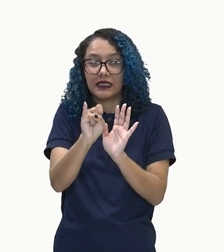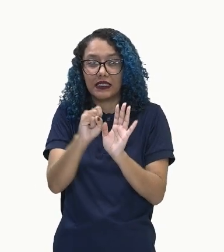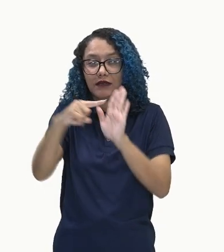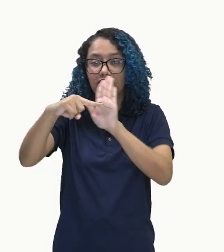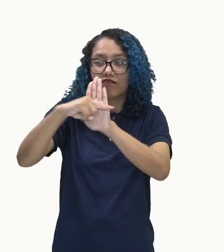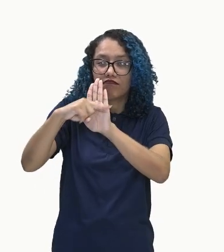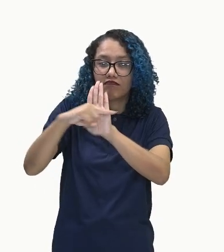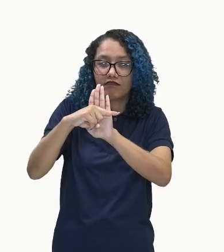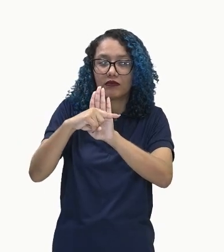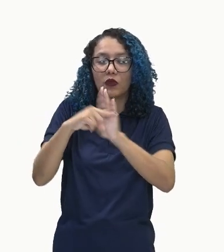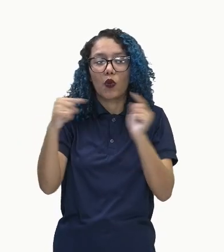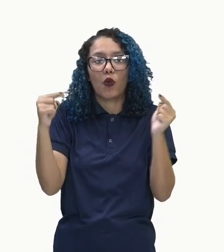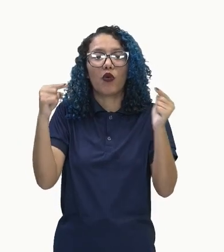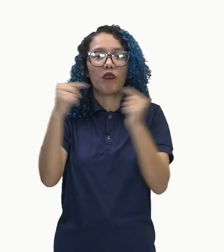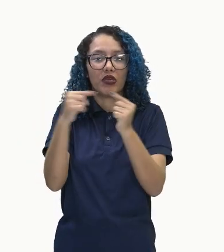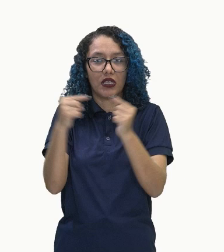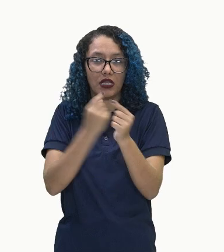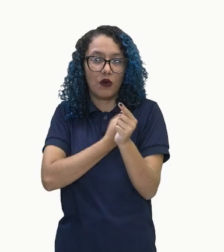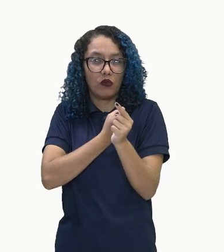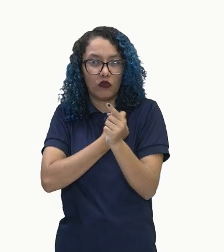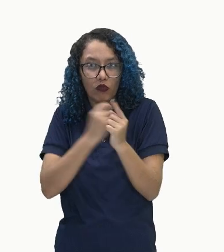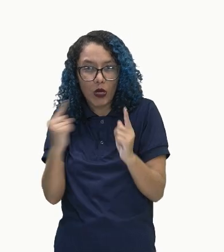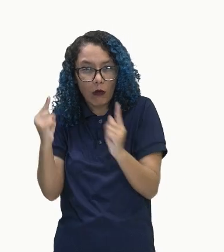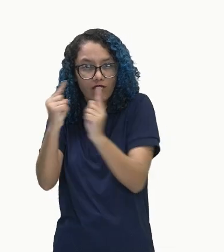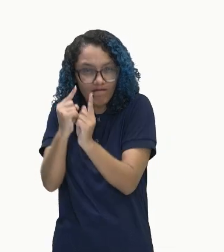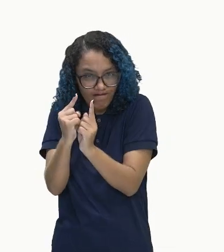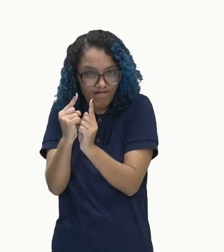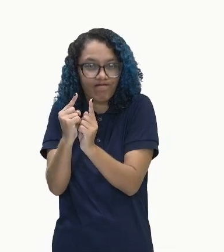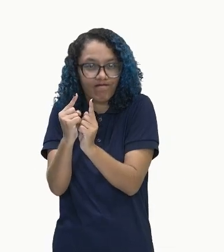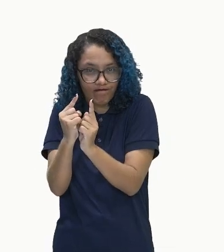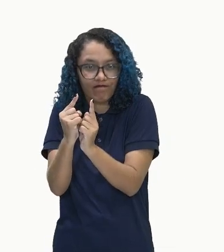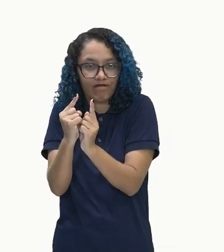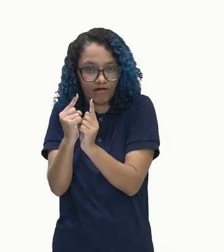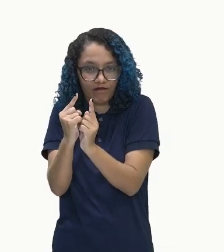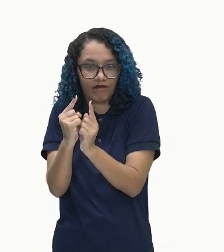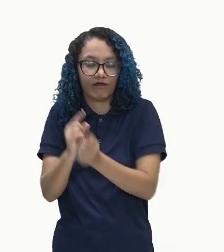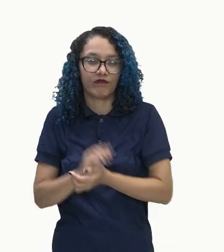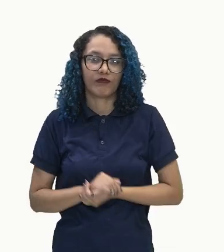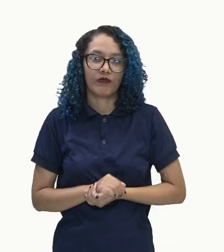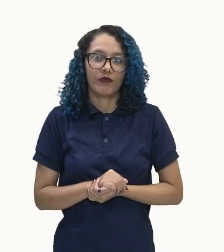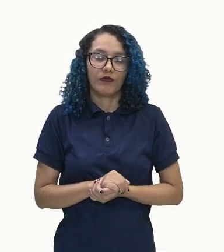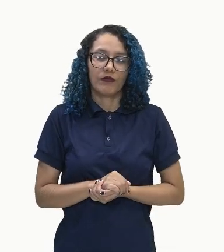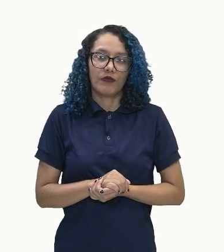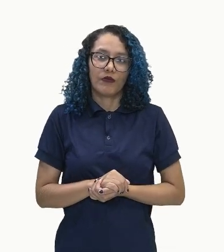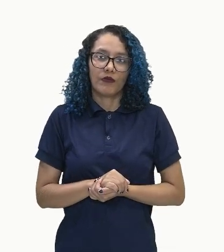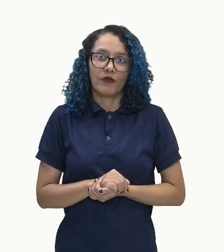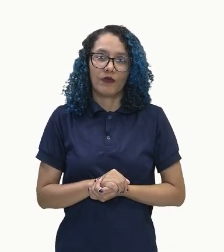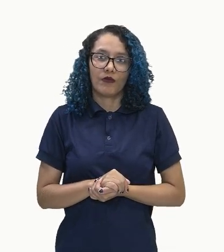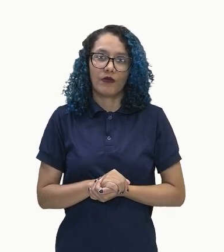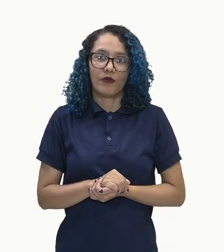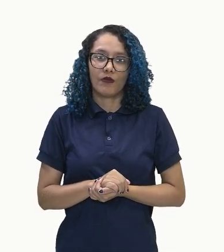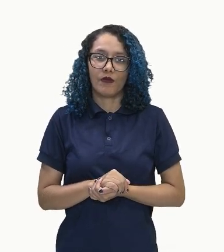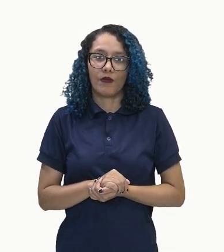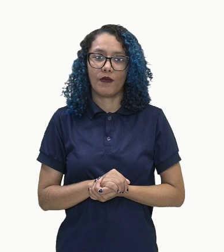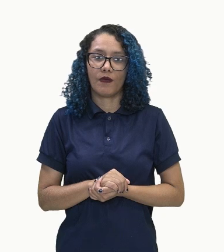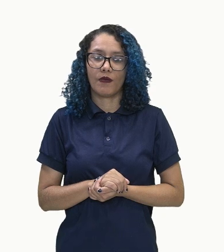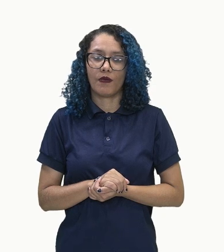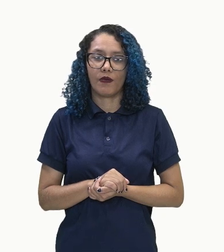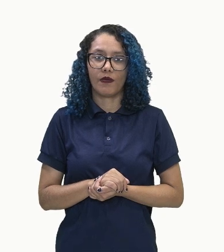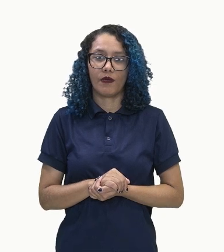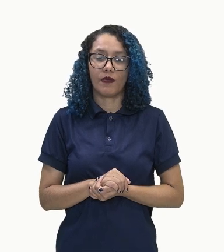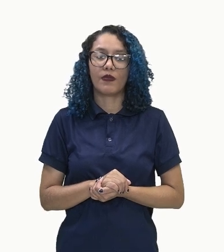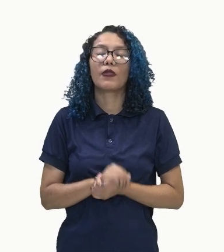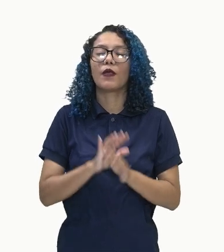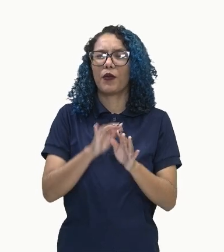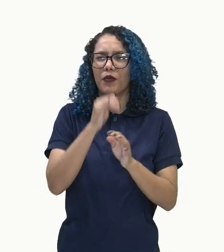negativo indica que esse número é pequeno. Certo? Dito isto, dá para a gente pensar numa seguinte situação. Se